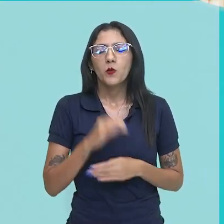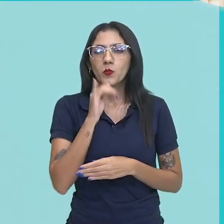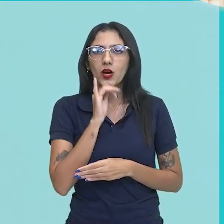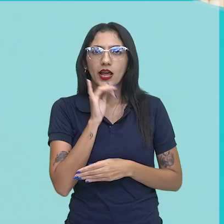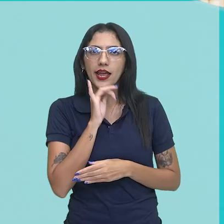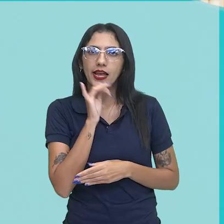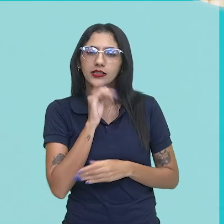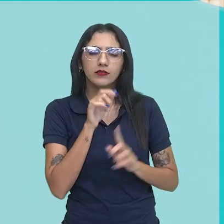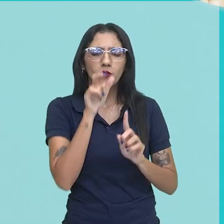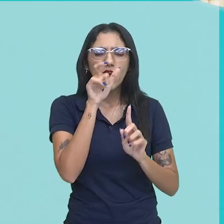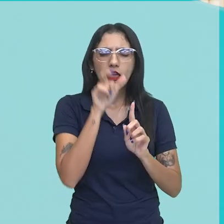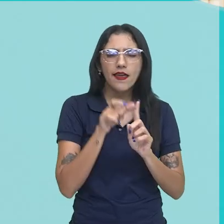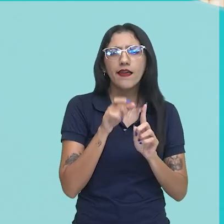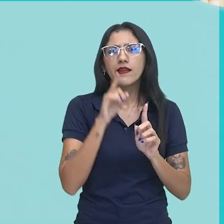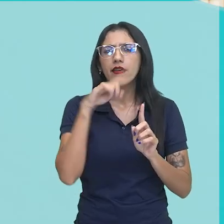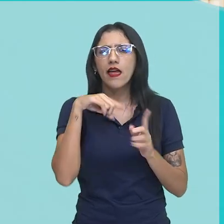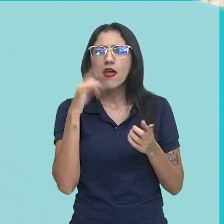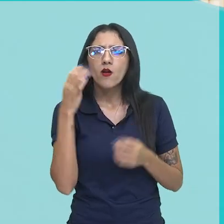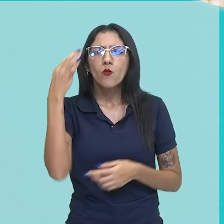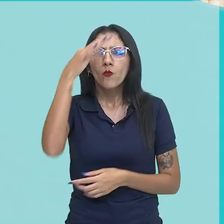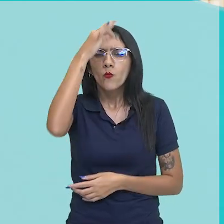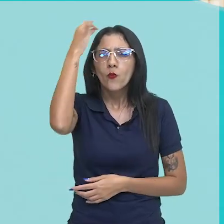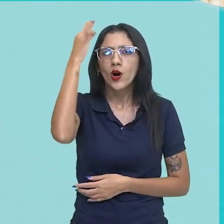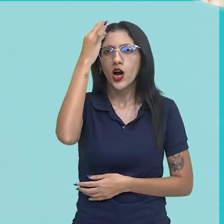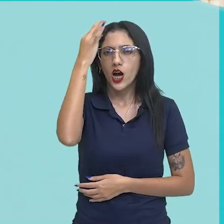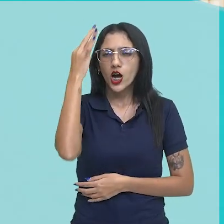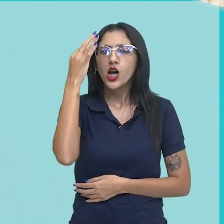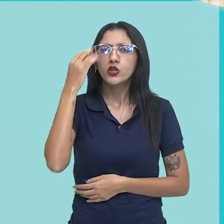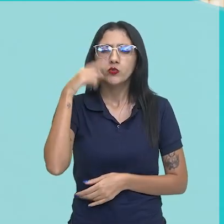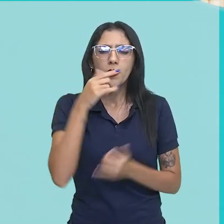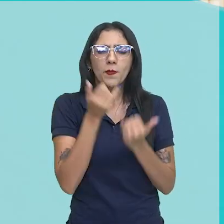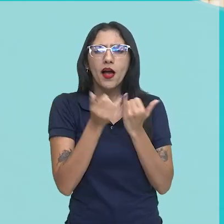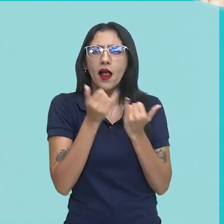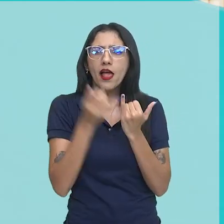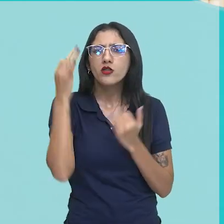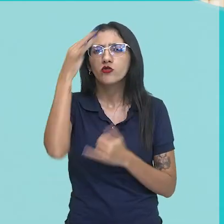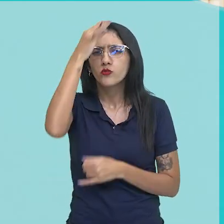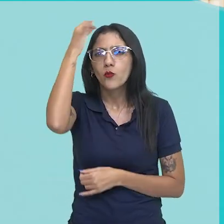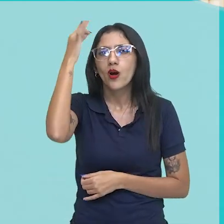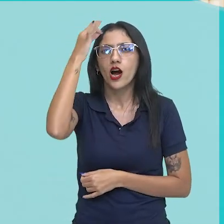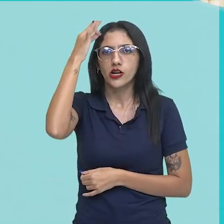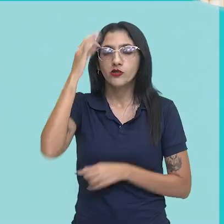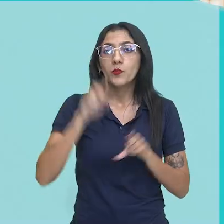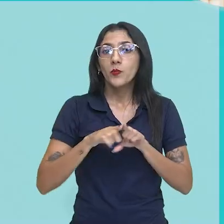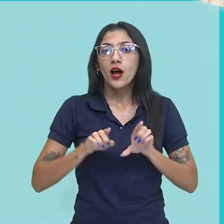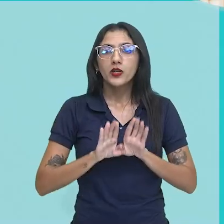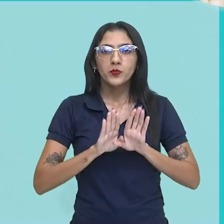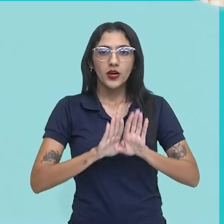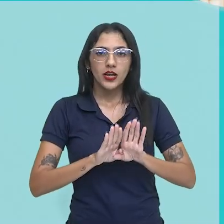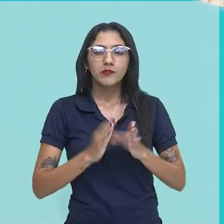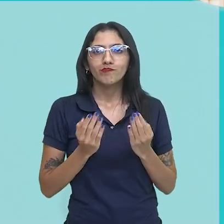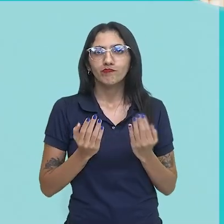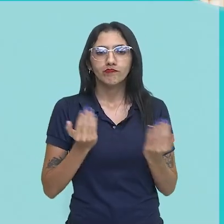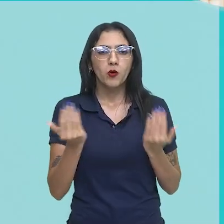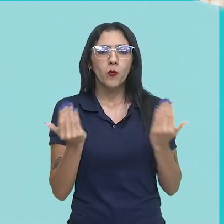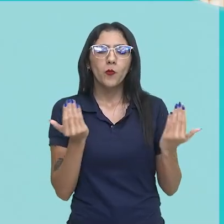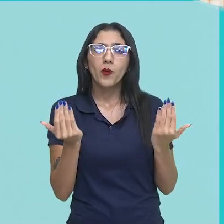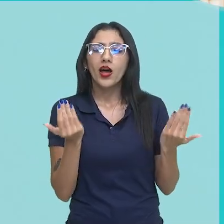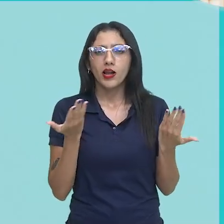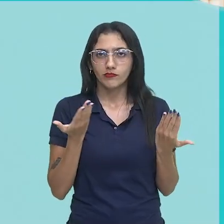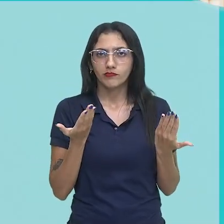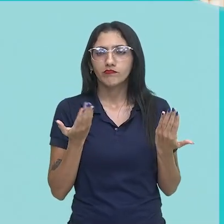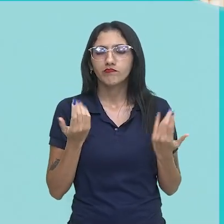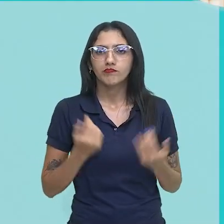ele é muito delicado, né, parece com um anjo. Mas, se fosse uma comparação, eu